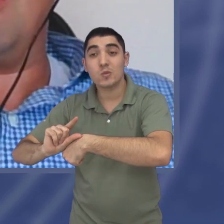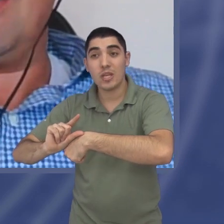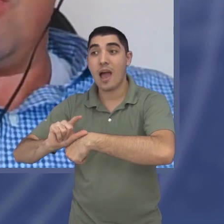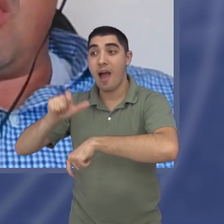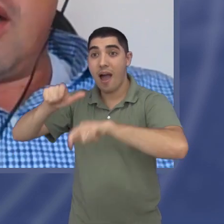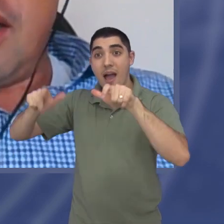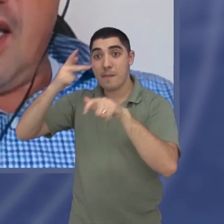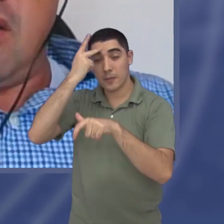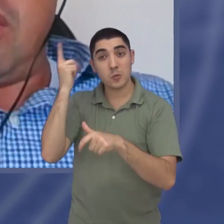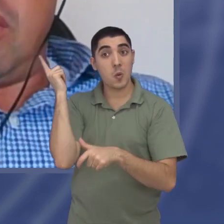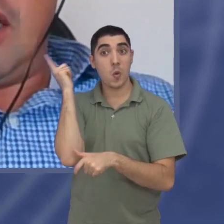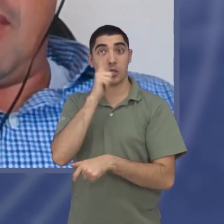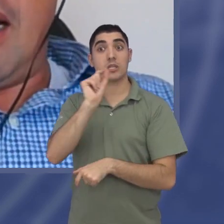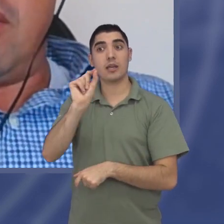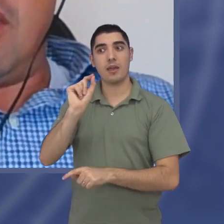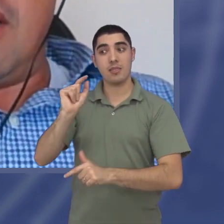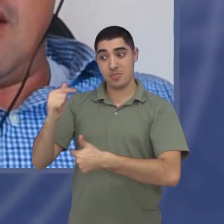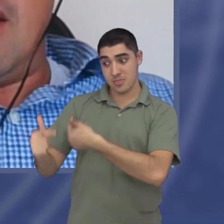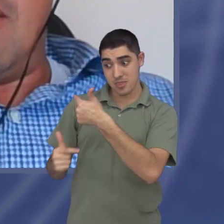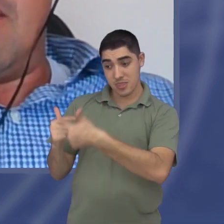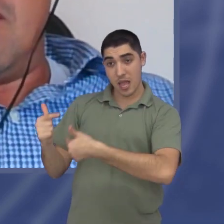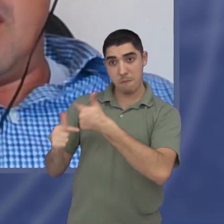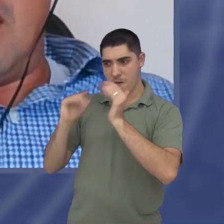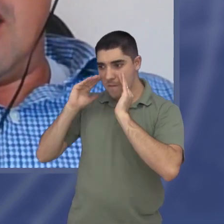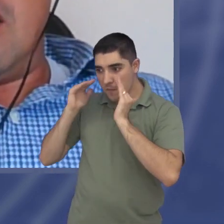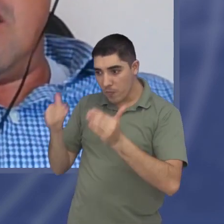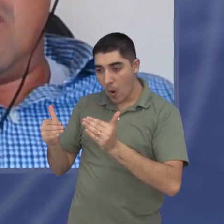produtividade maior dentro do trabalho,